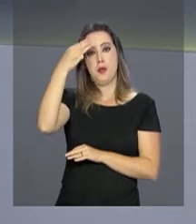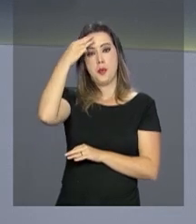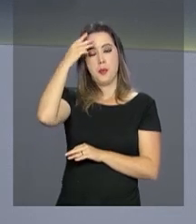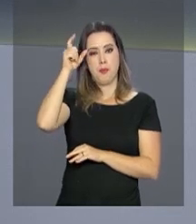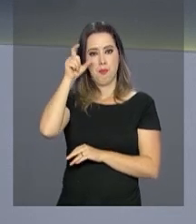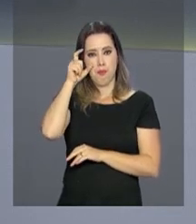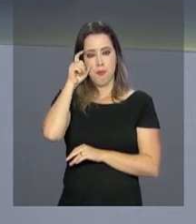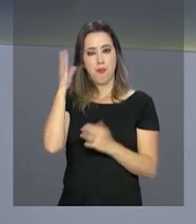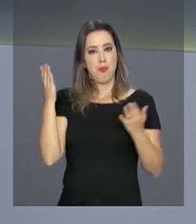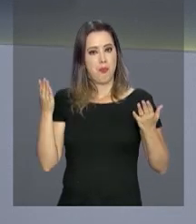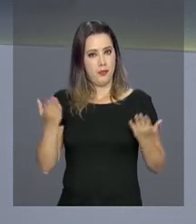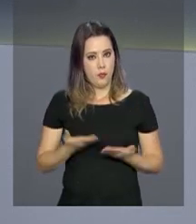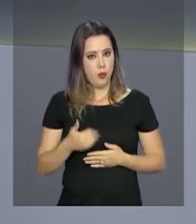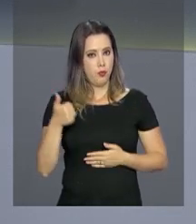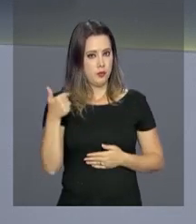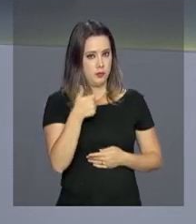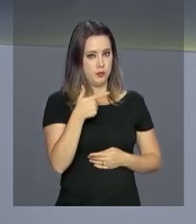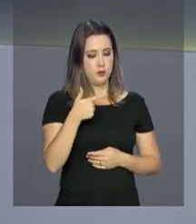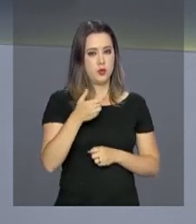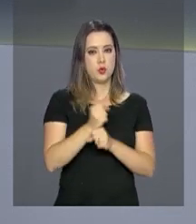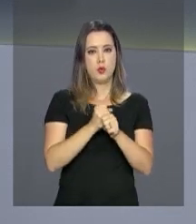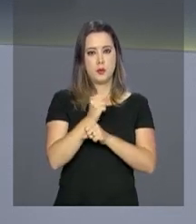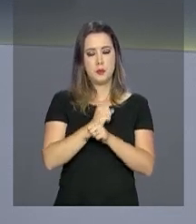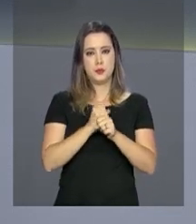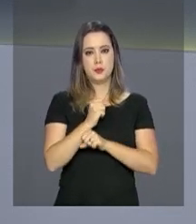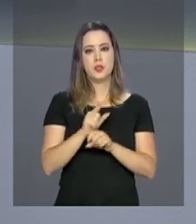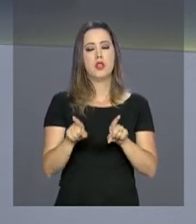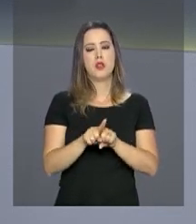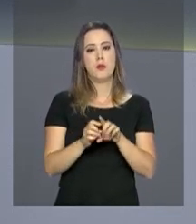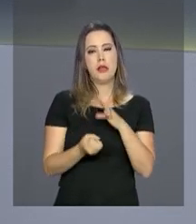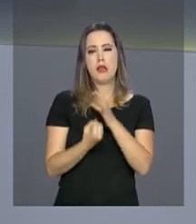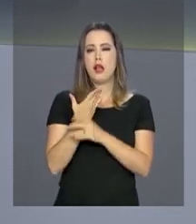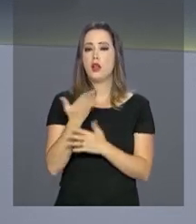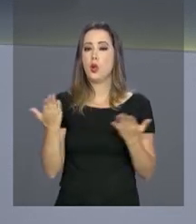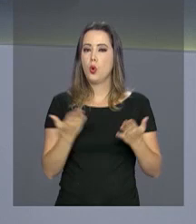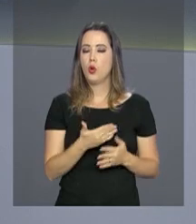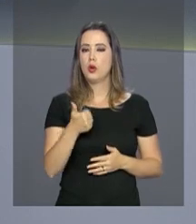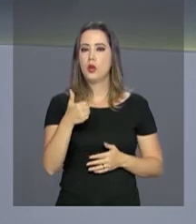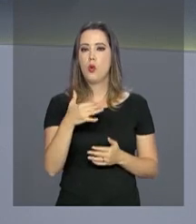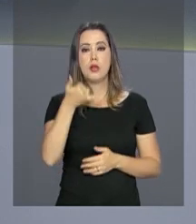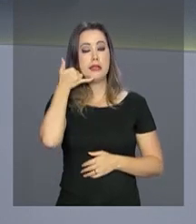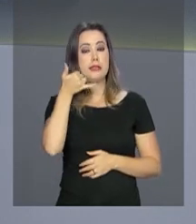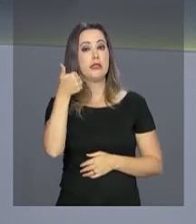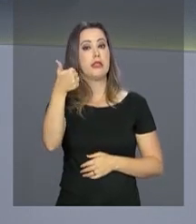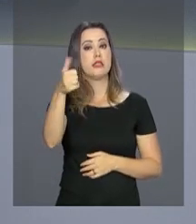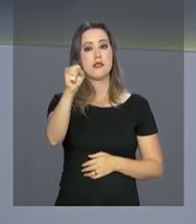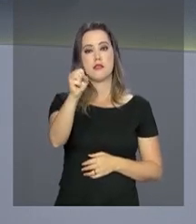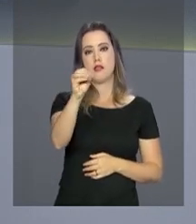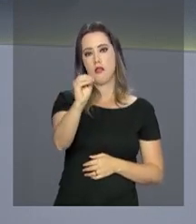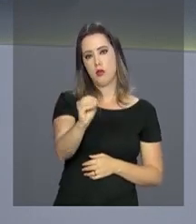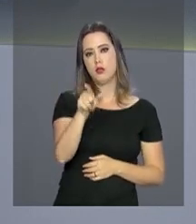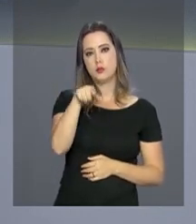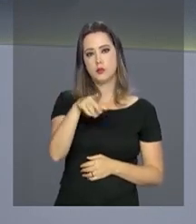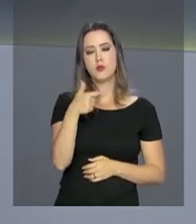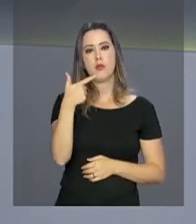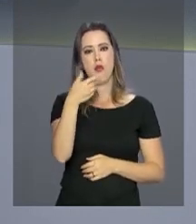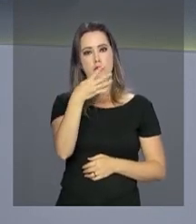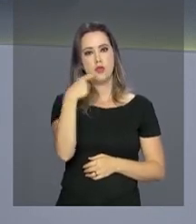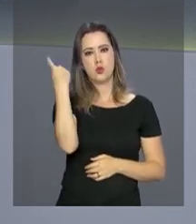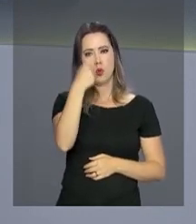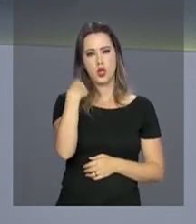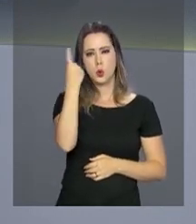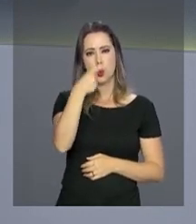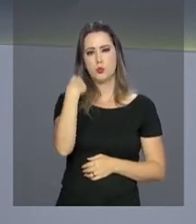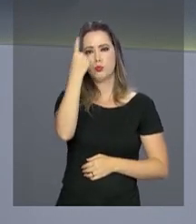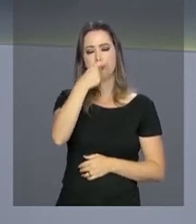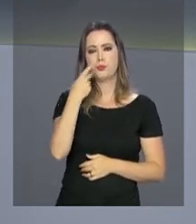12 anos a partir da lei foi criado também o ligue 180 uma central que funciona 24 horas e por onde grande parte